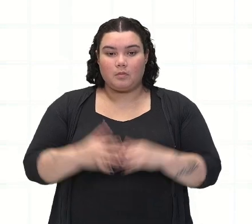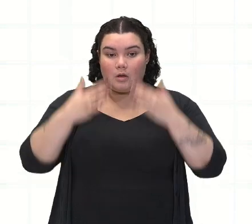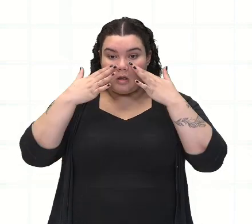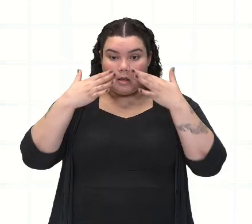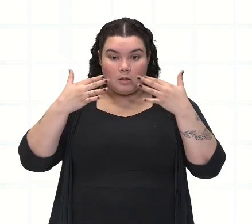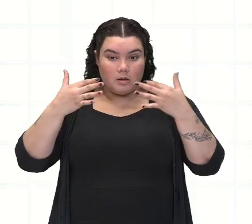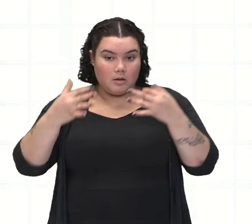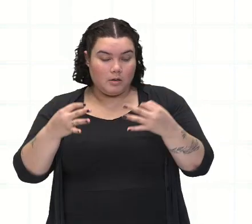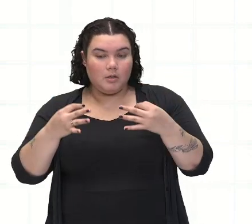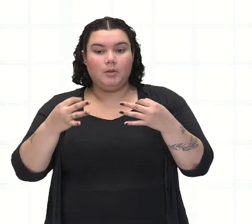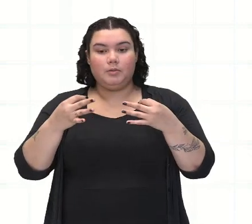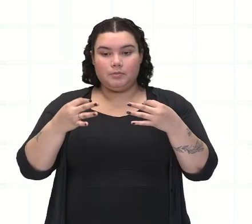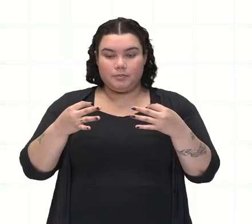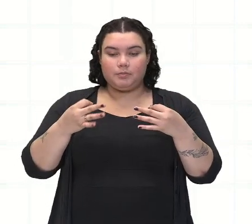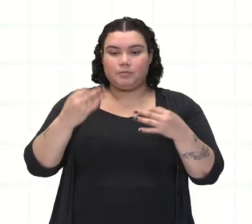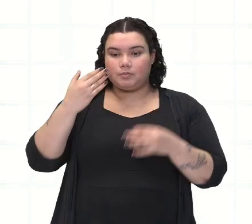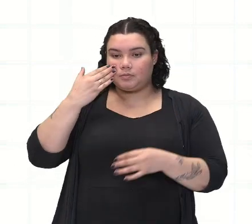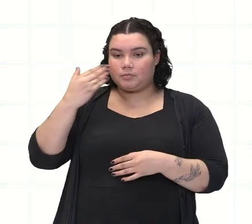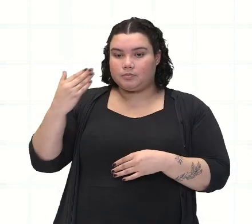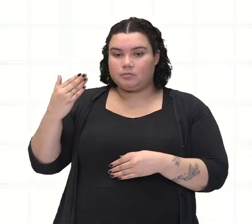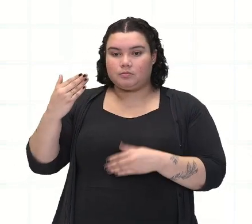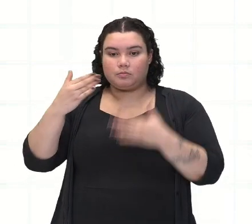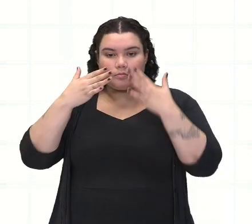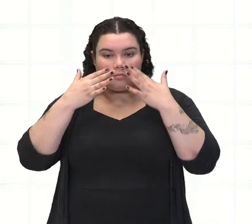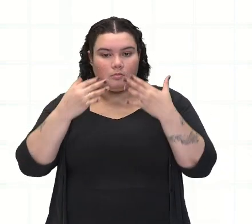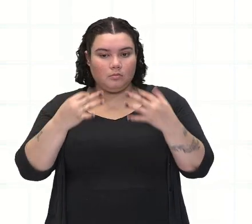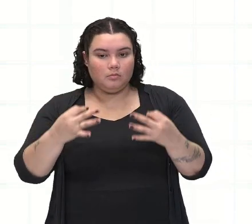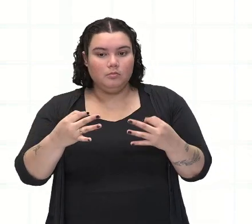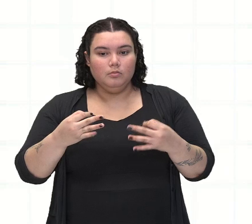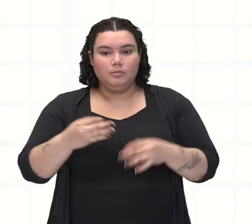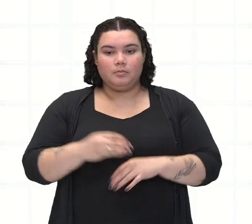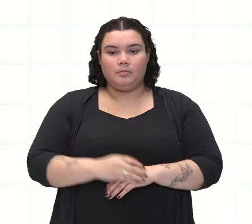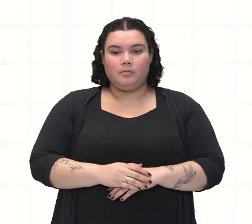atenção aqui, ó, esse chamamento, né? Atenção,